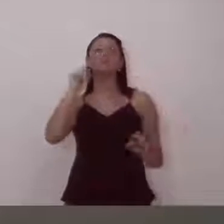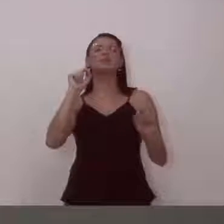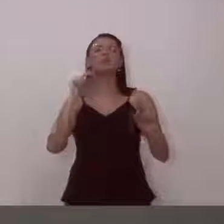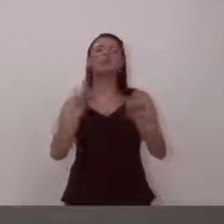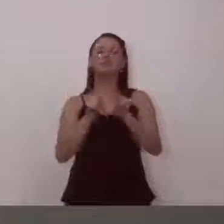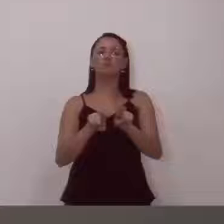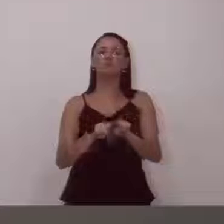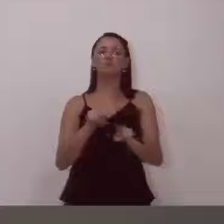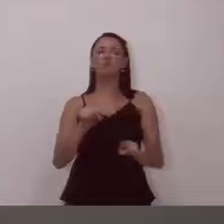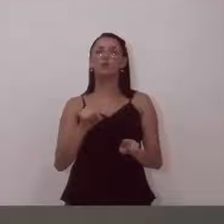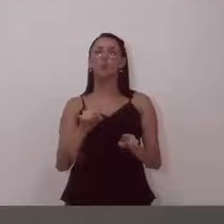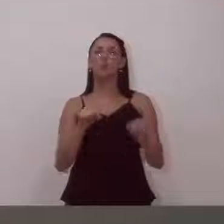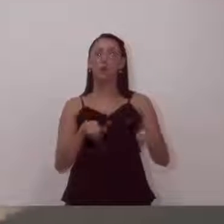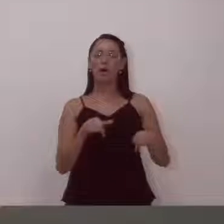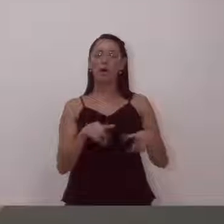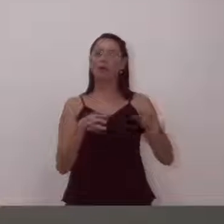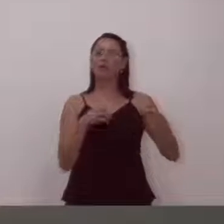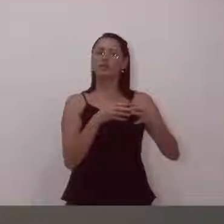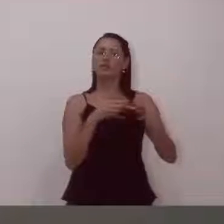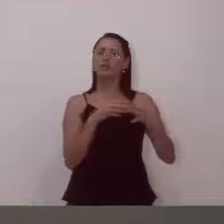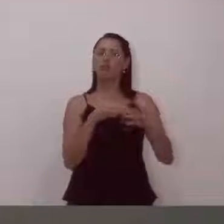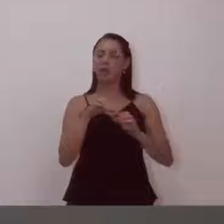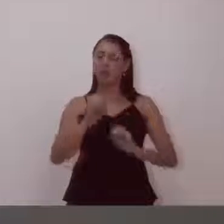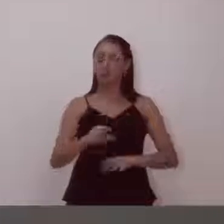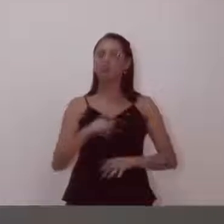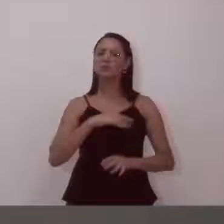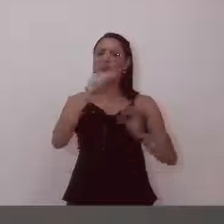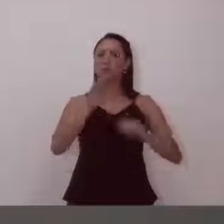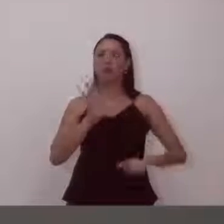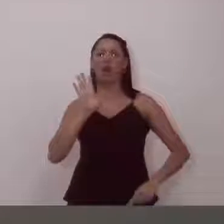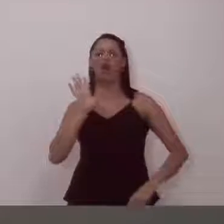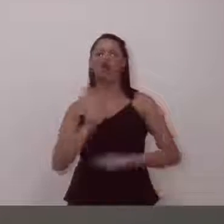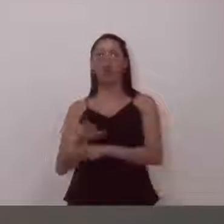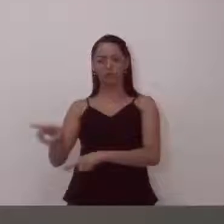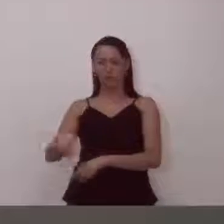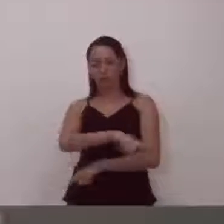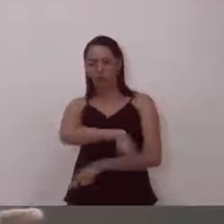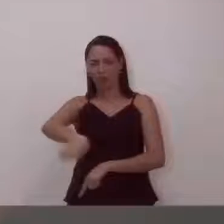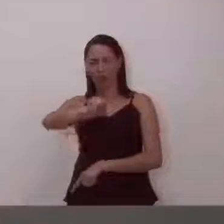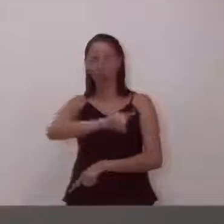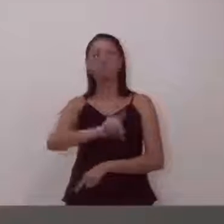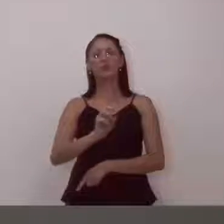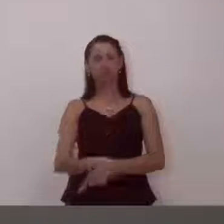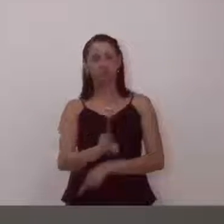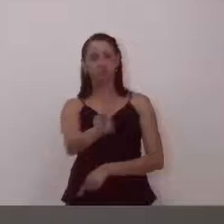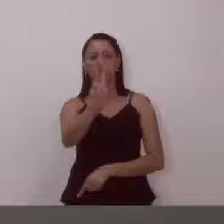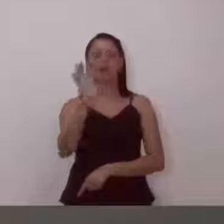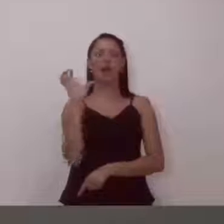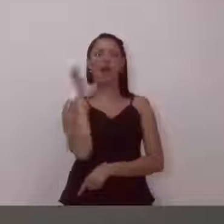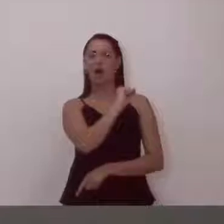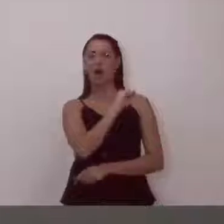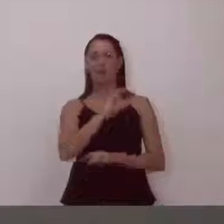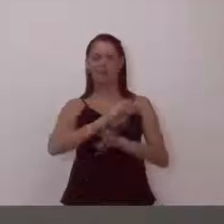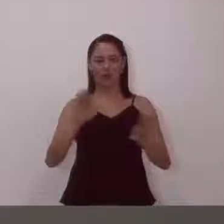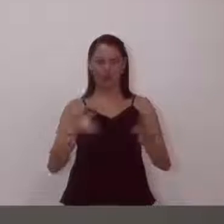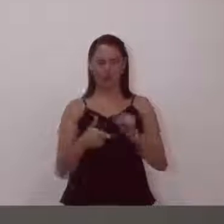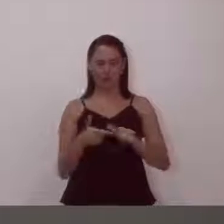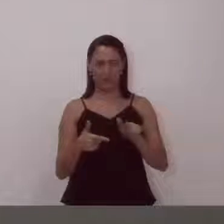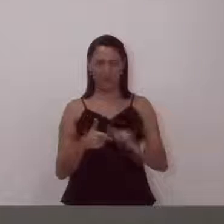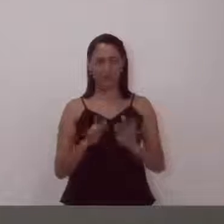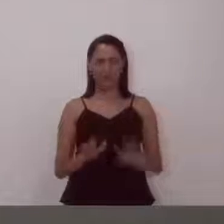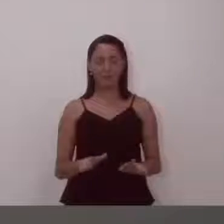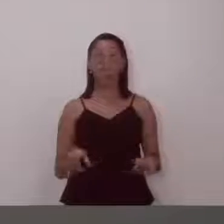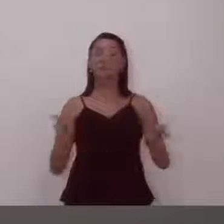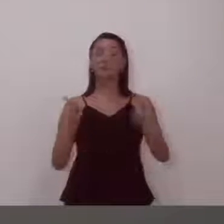daqui da Comissão de Educação, tenho certeza que a gente vai ajudar vocês a dar um passo a mais para que isso se resolva rapidamente. Outro assunto que eu quero